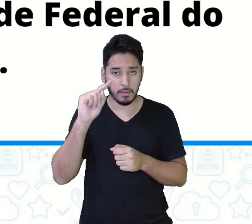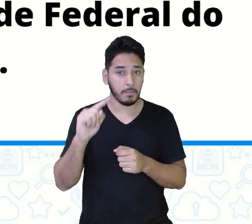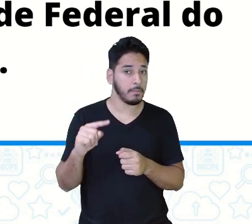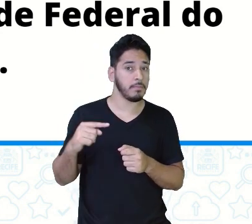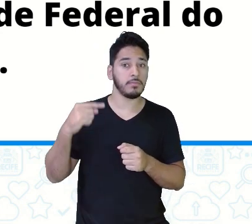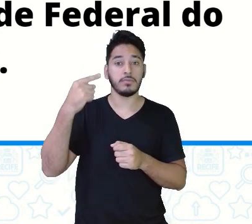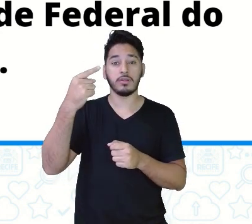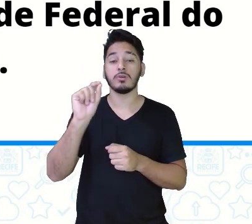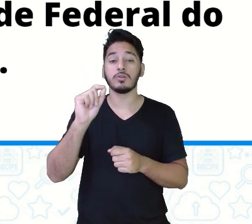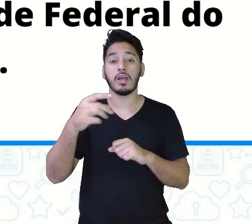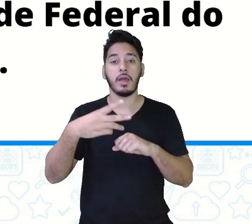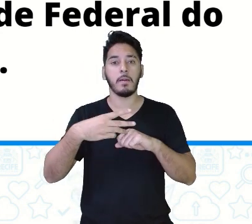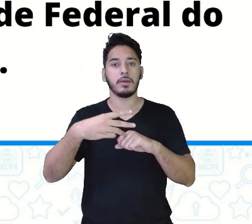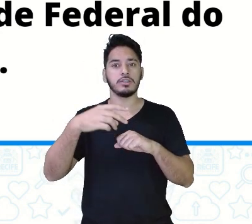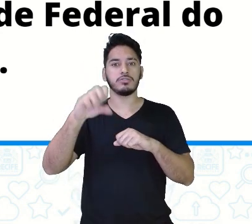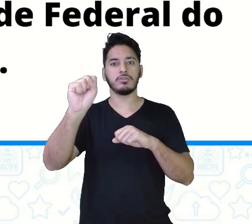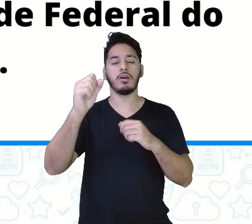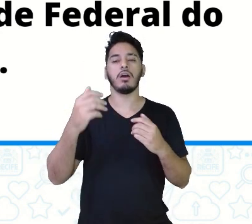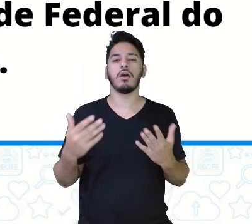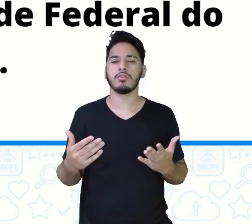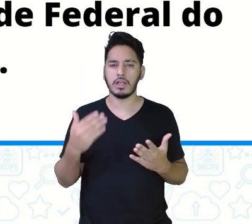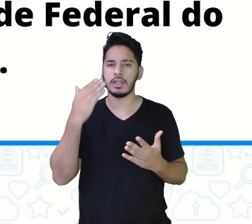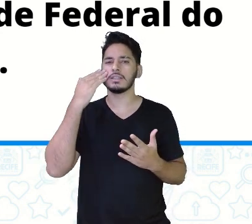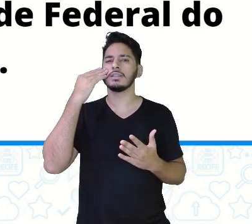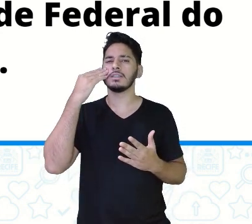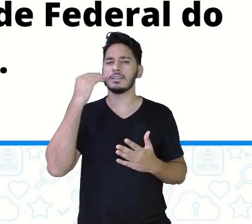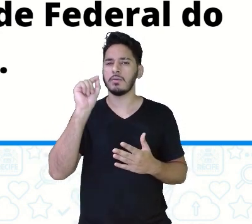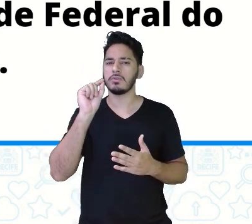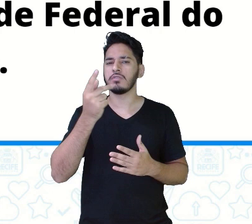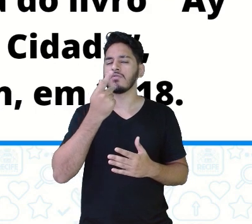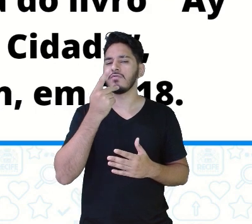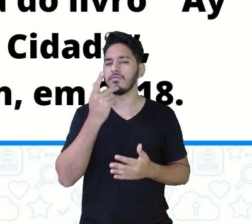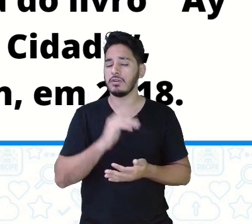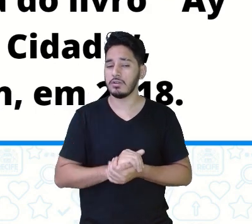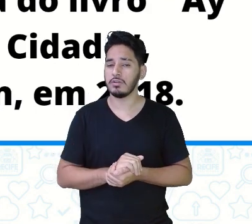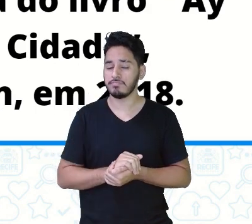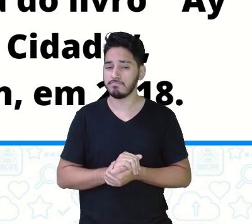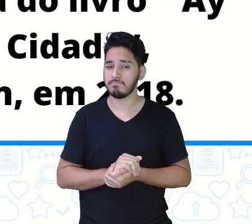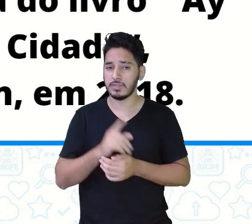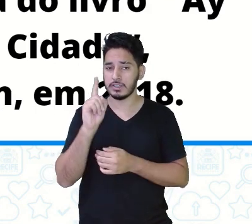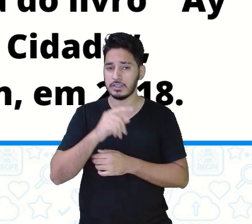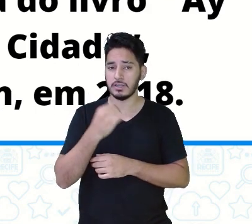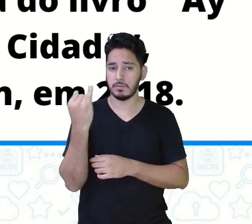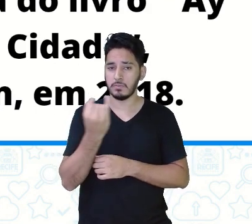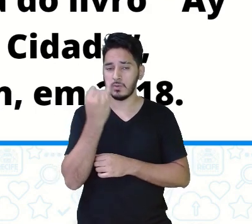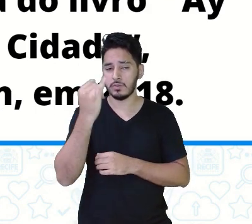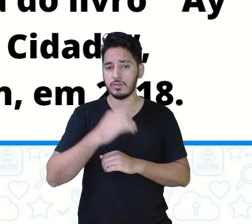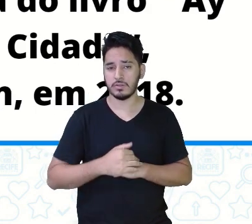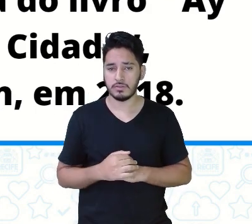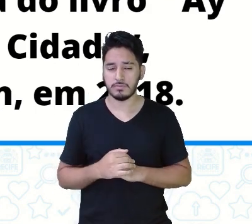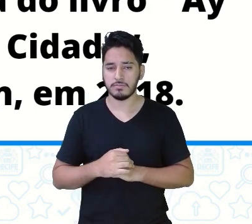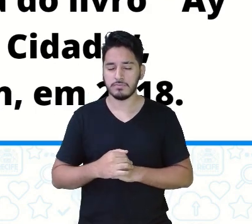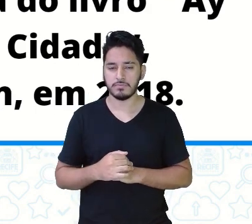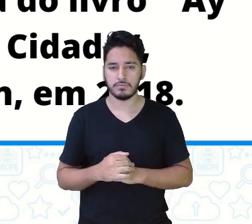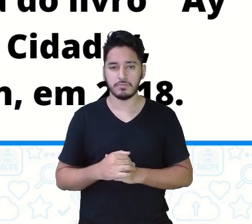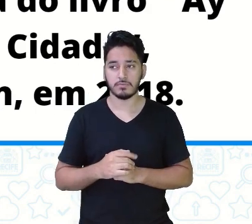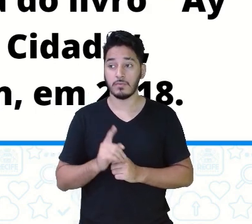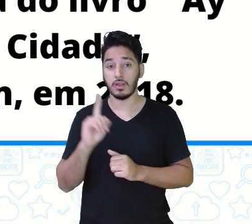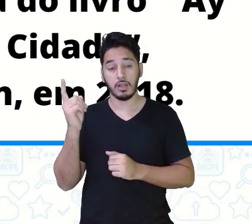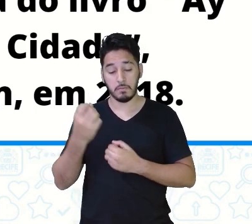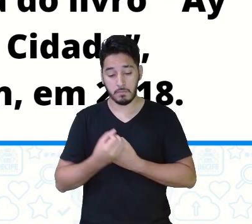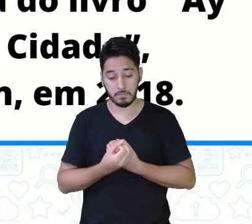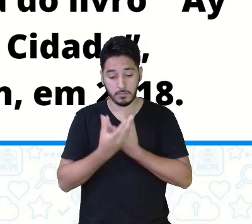É uma pessoa extremamente preparada e sabe do que está falando, né? Isso é importante que a gente destaque. Ela é